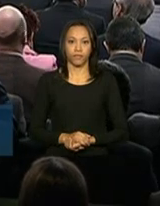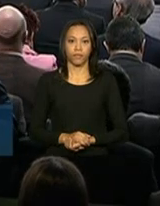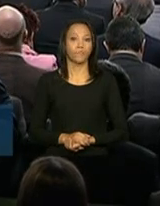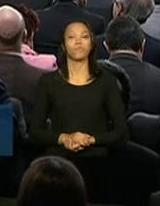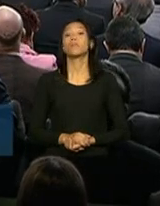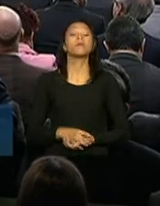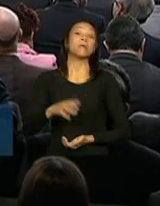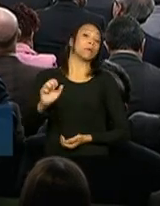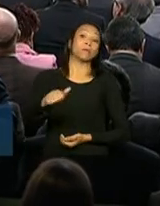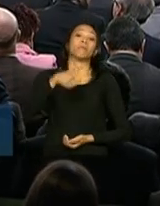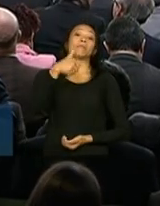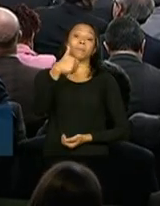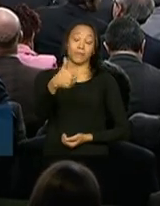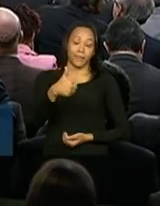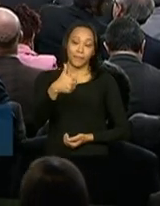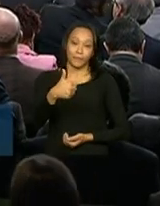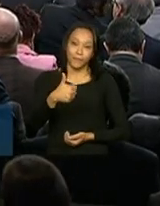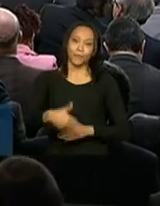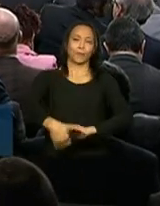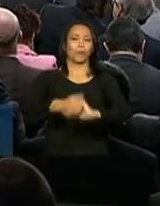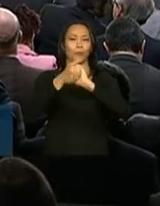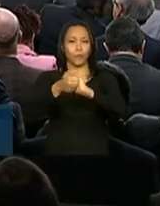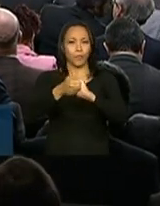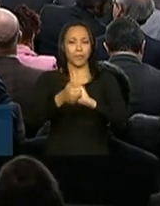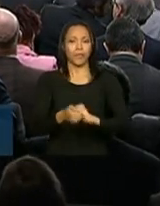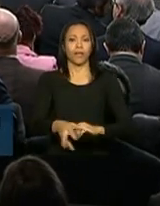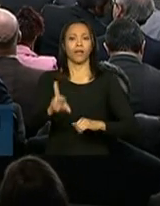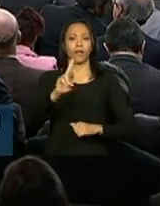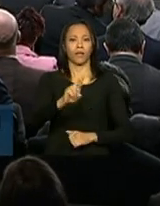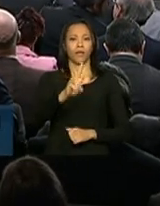Primeiro, eu quero cumprimentar o Juan,